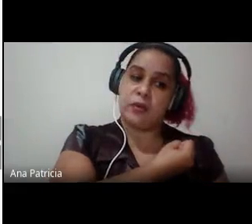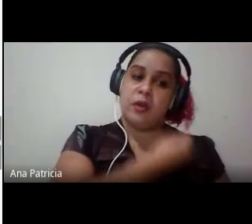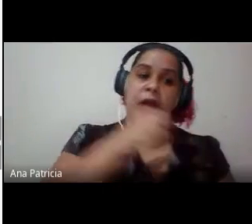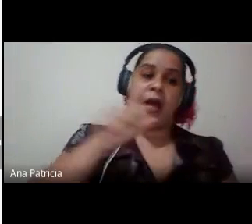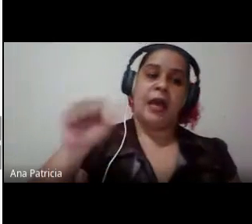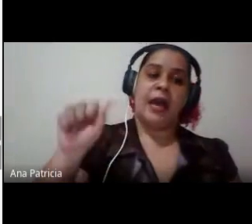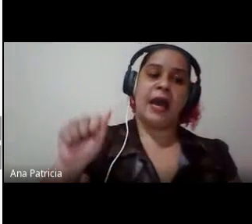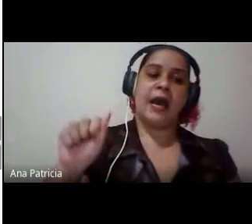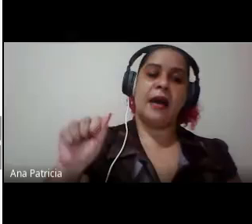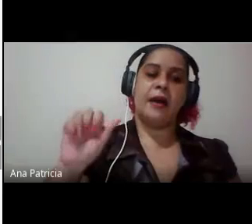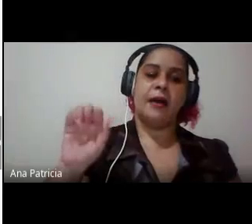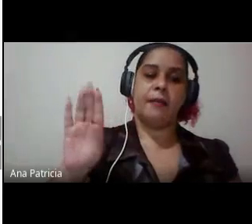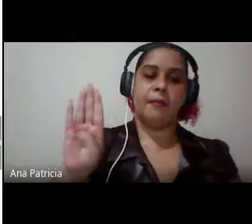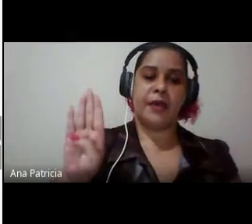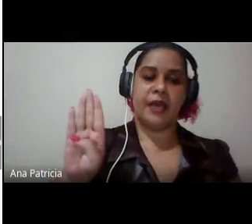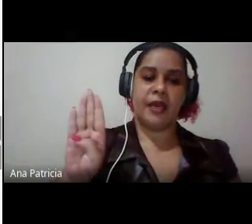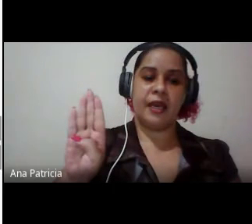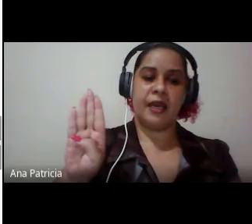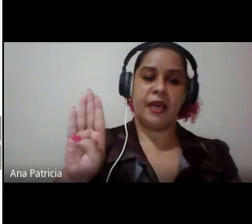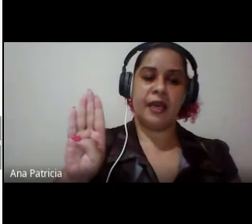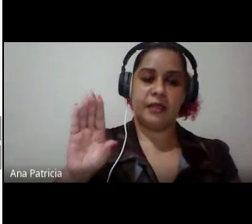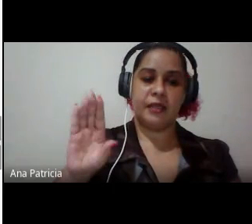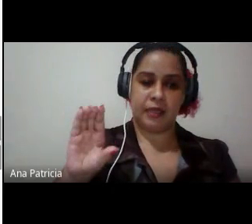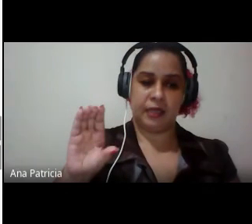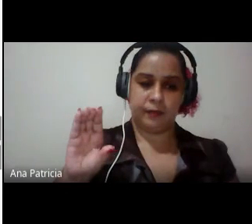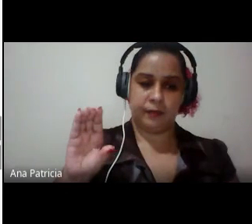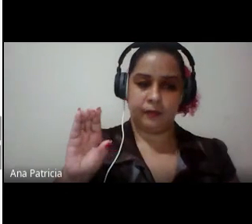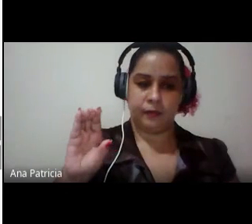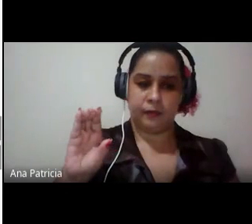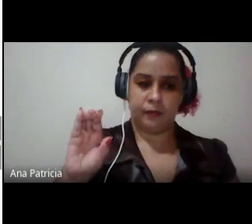alfabeto é A, B, C.